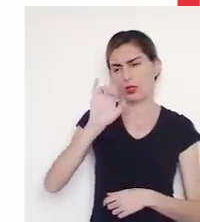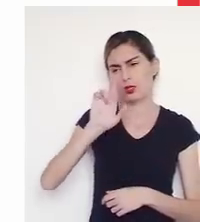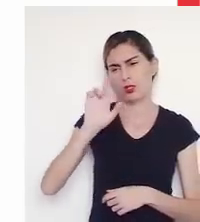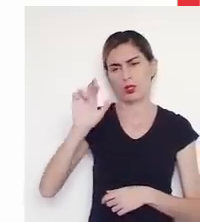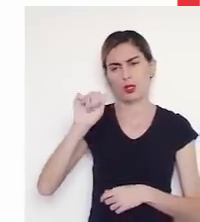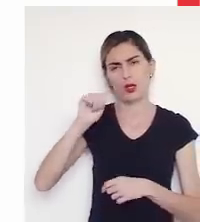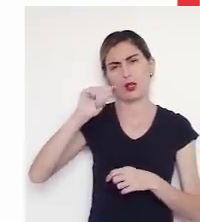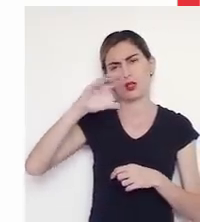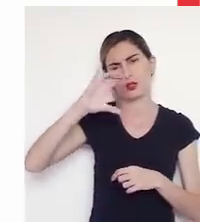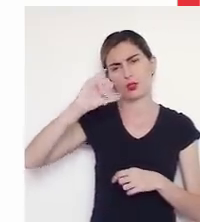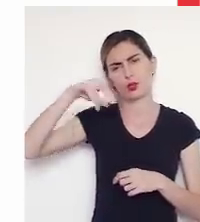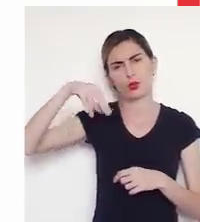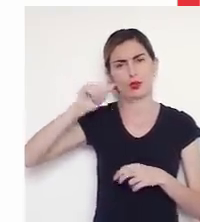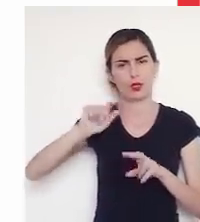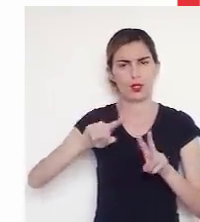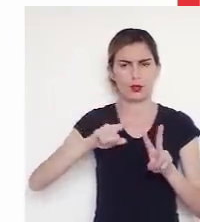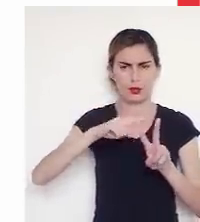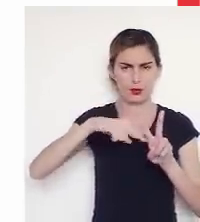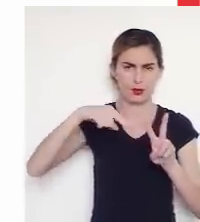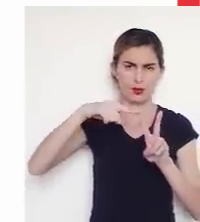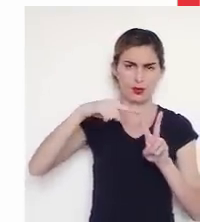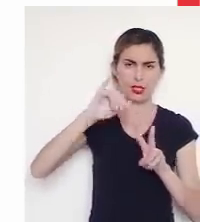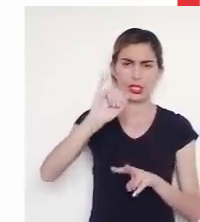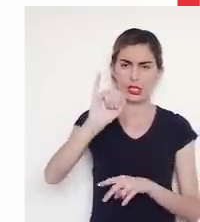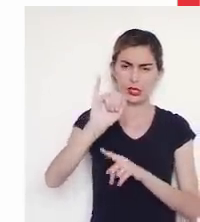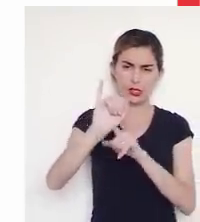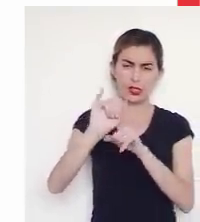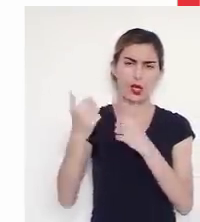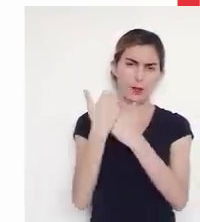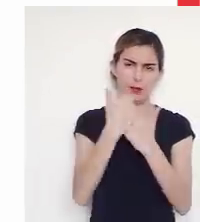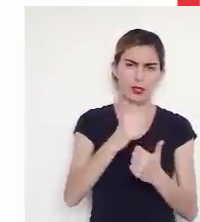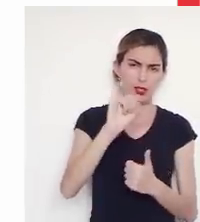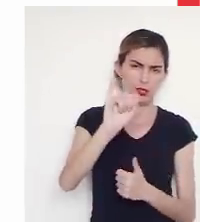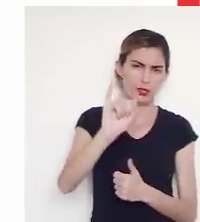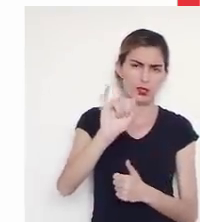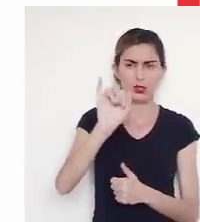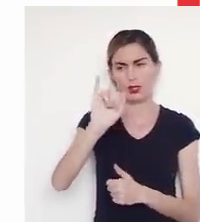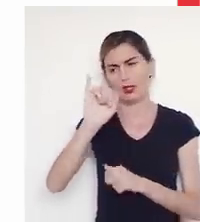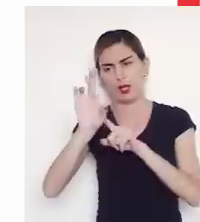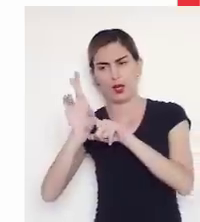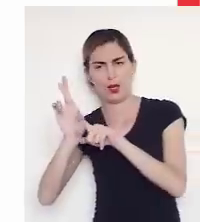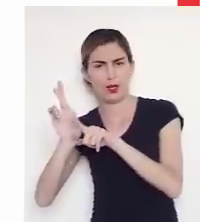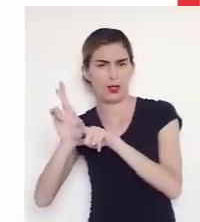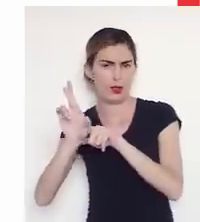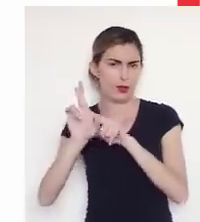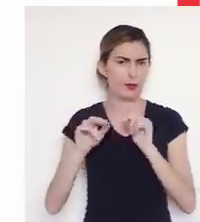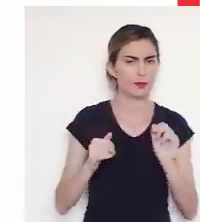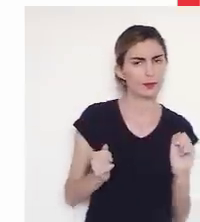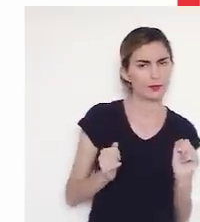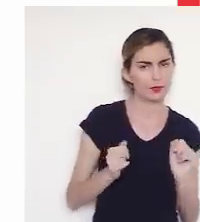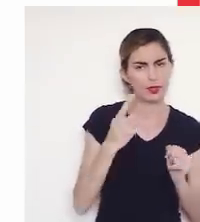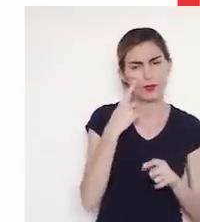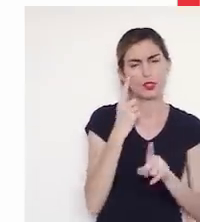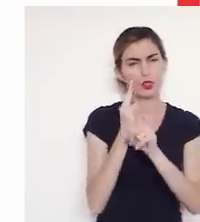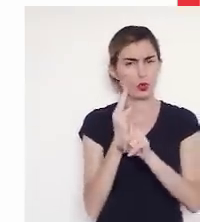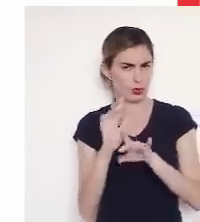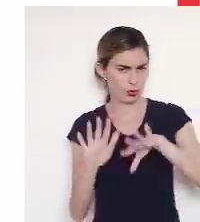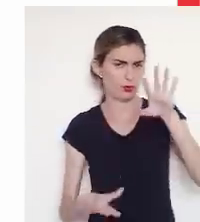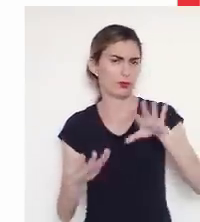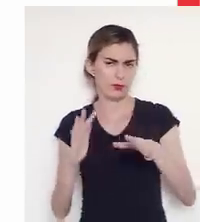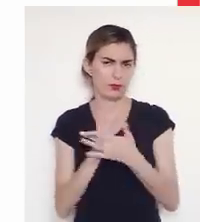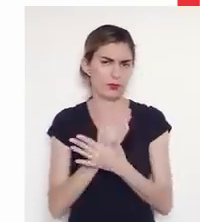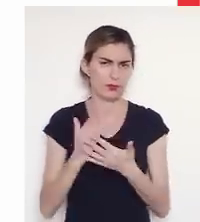irracionais, representados pela letra I. Alguns vão representar como IR, em alguns livros você vai encontrar dessa